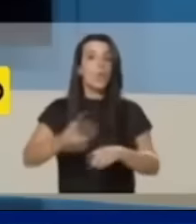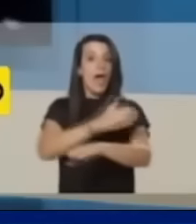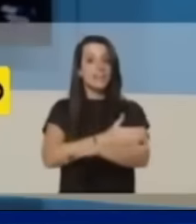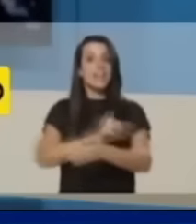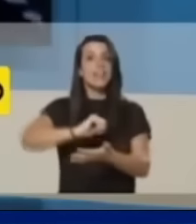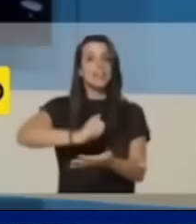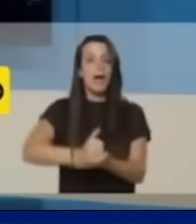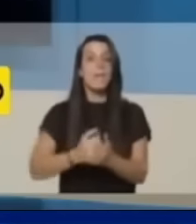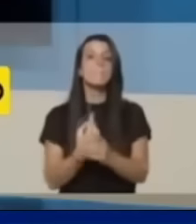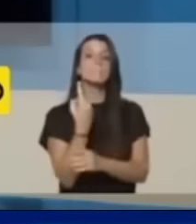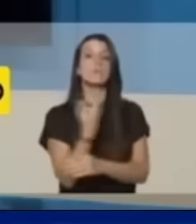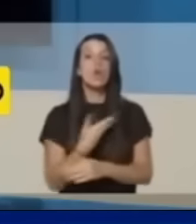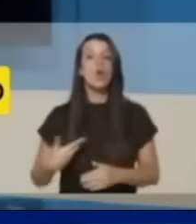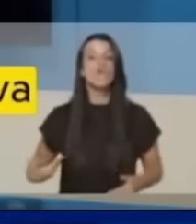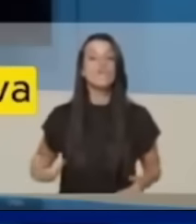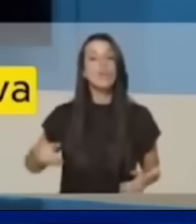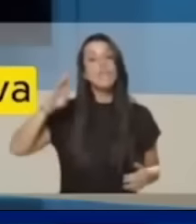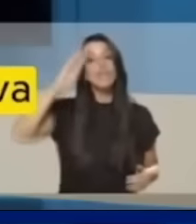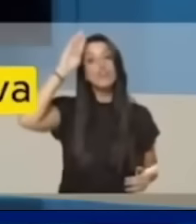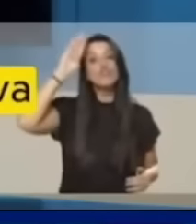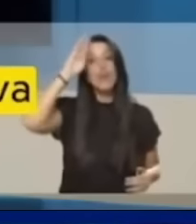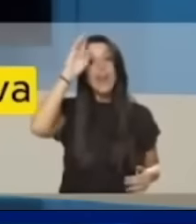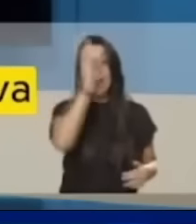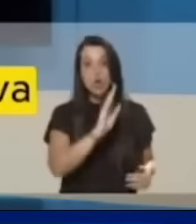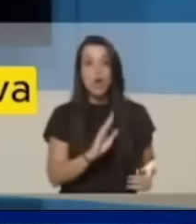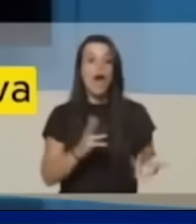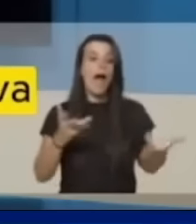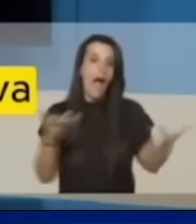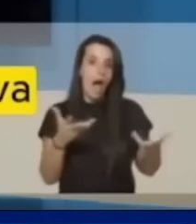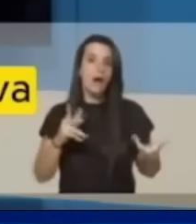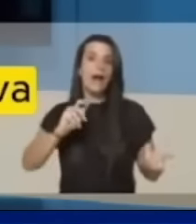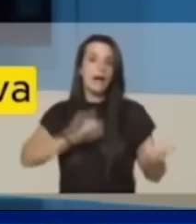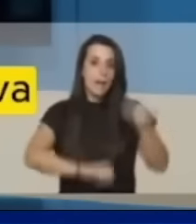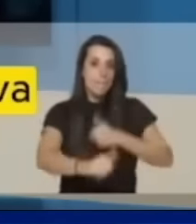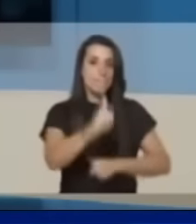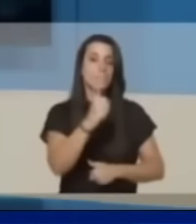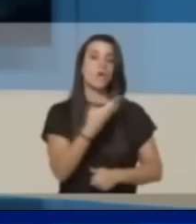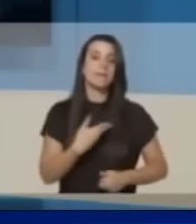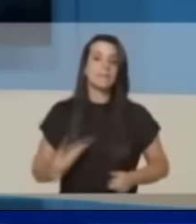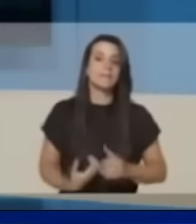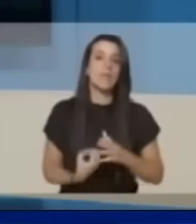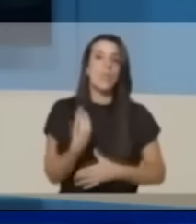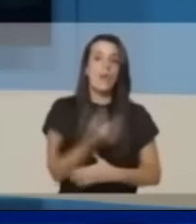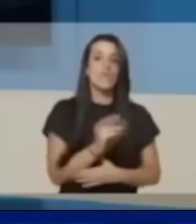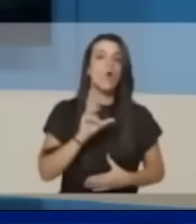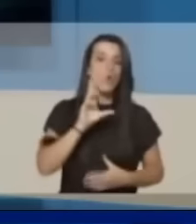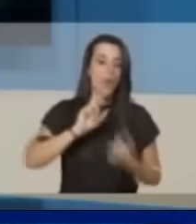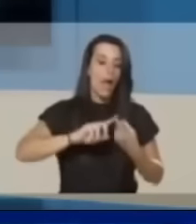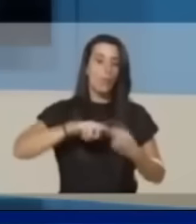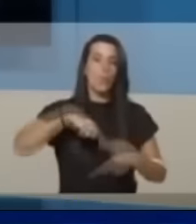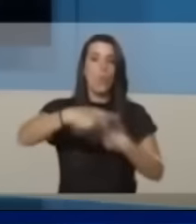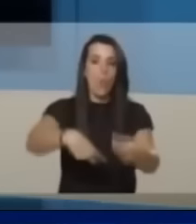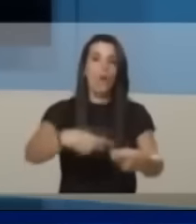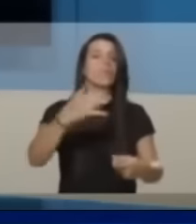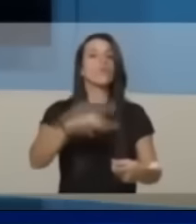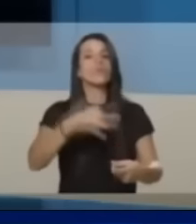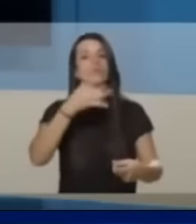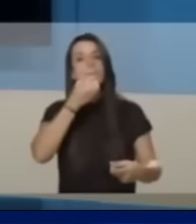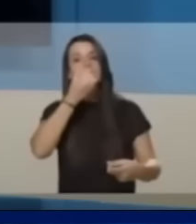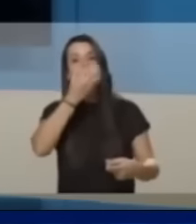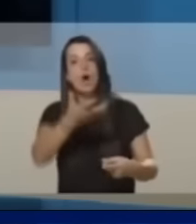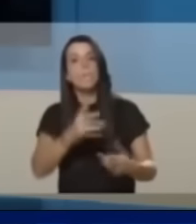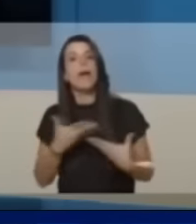primeiro com o governo de Jair Bolsonaro e atualmente com o governo de Lula da Silva. Señalou que é um avanço para reequipar a